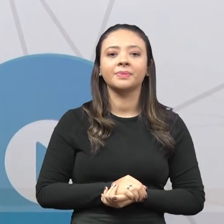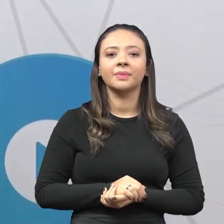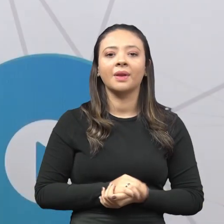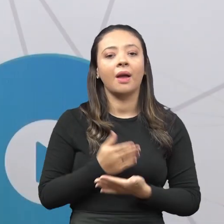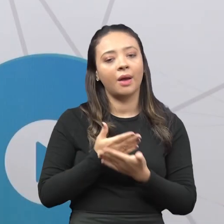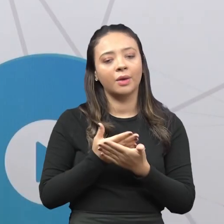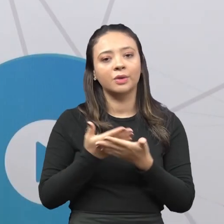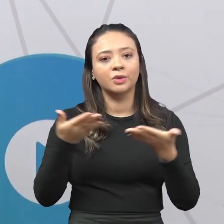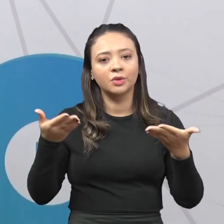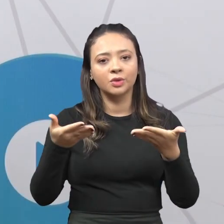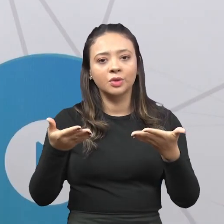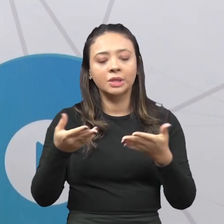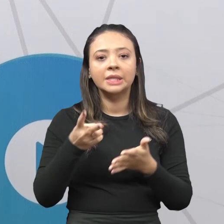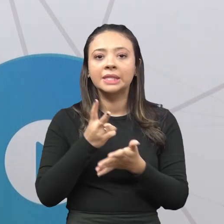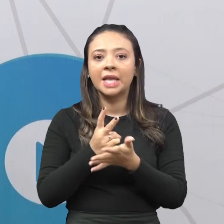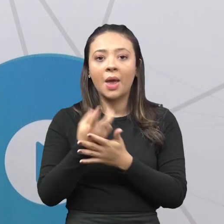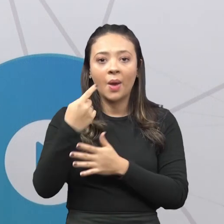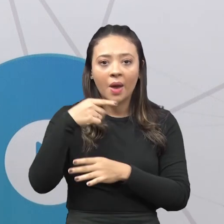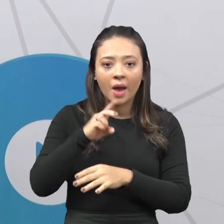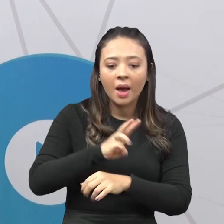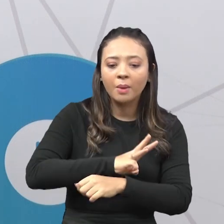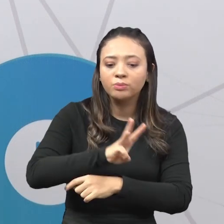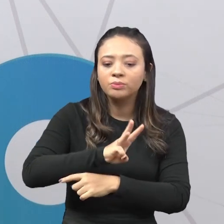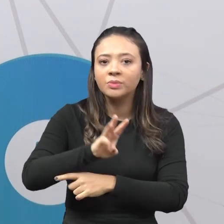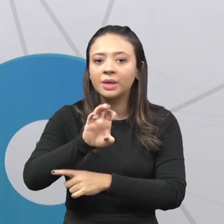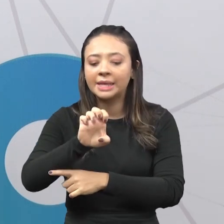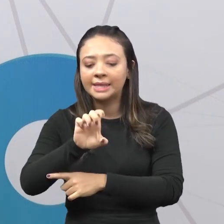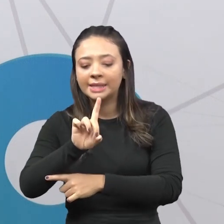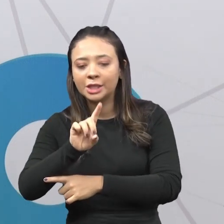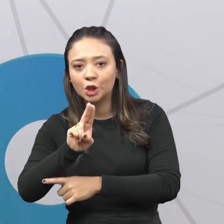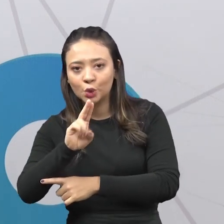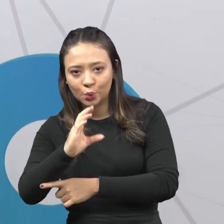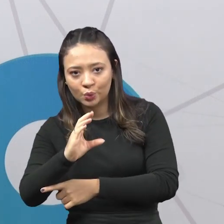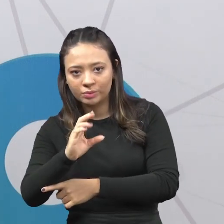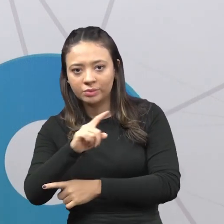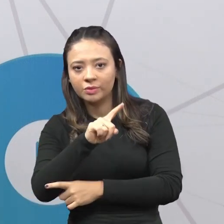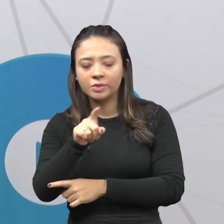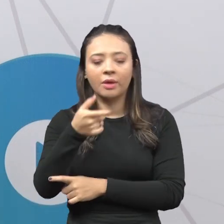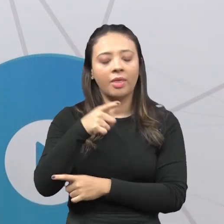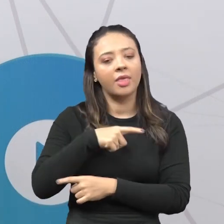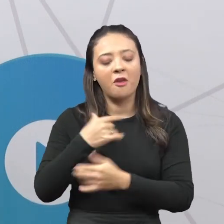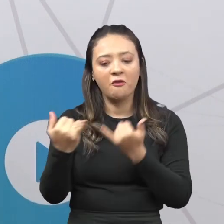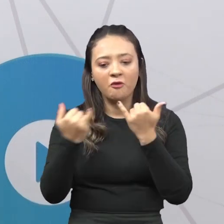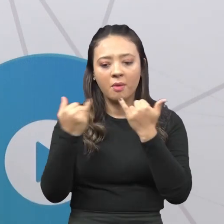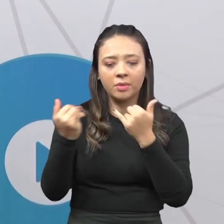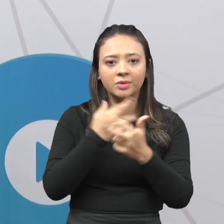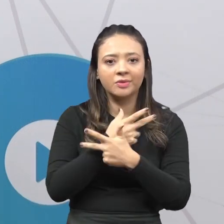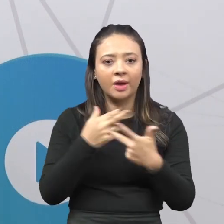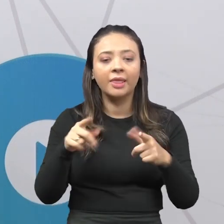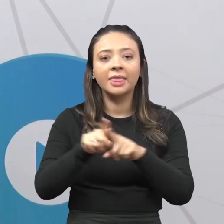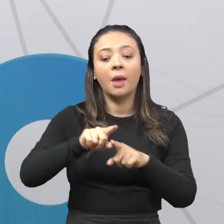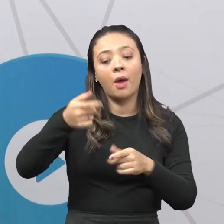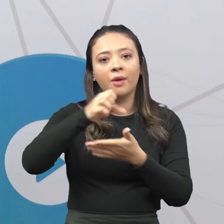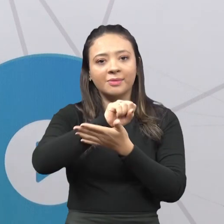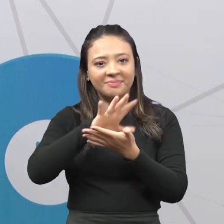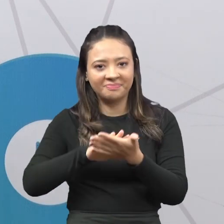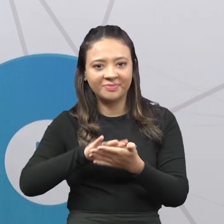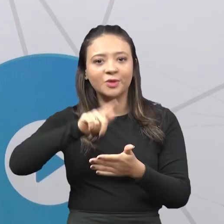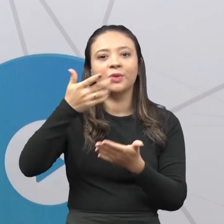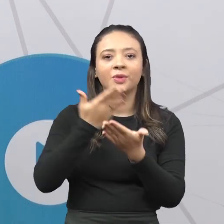isso, pessoal. Essa foi a nossa aula de hoje. Não esqueçam de acessar a plataforma Eduque para mais